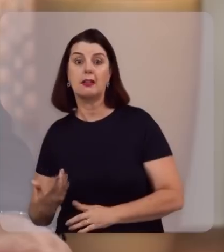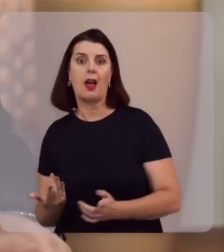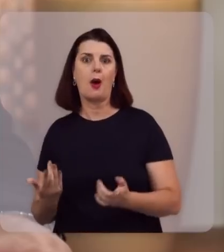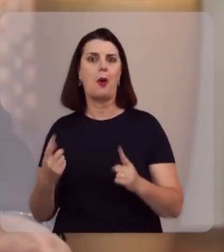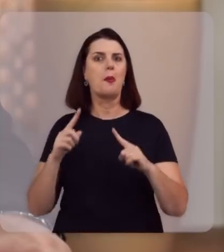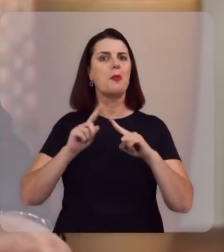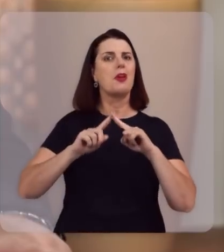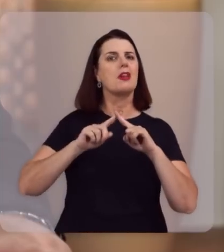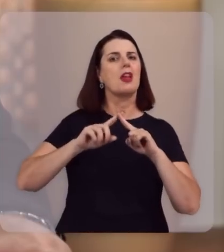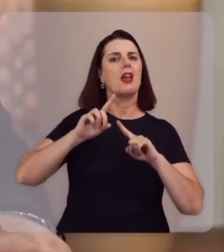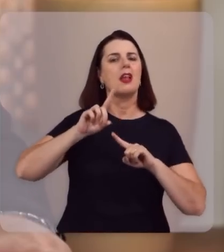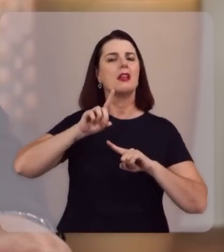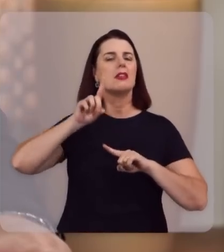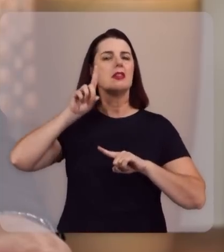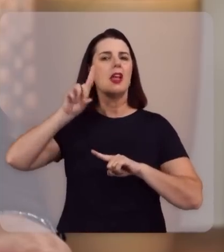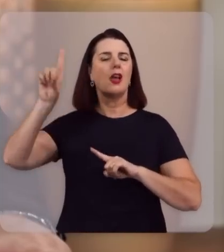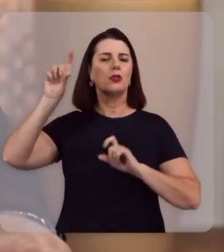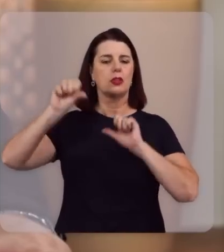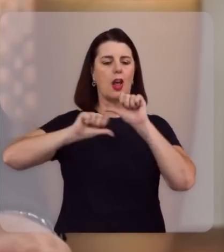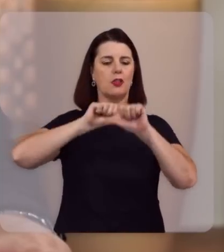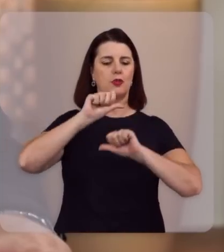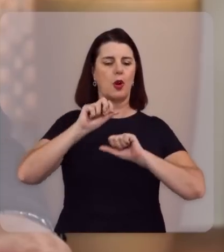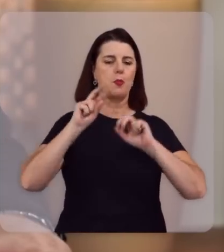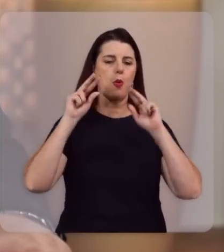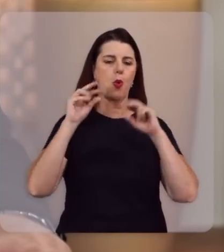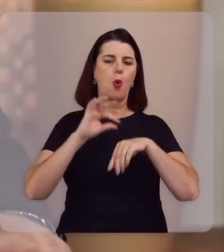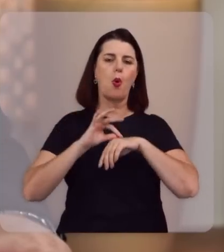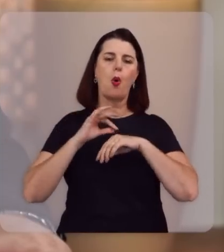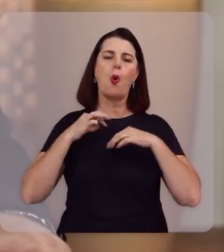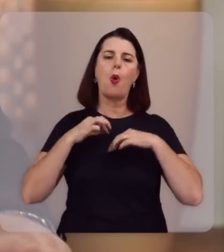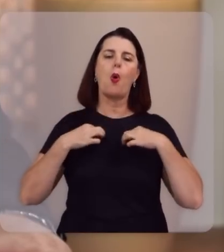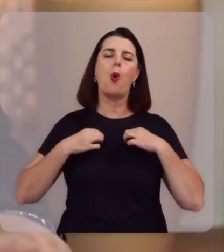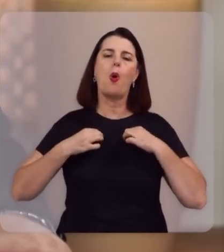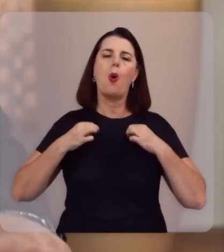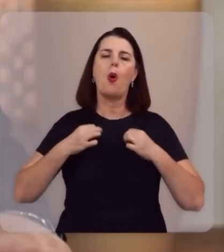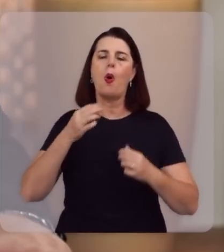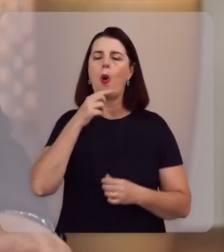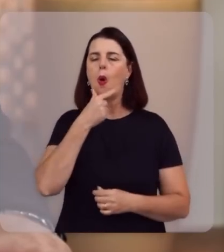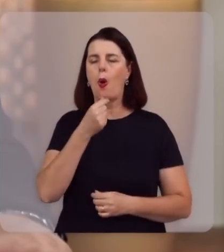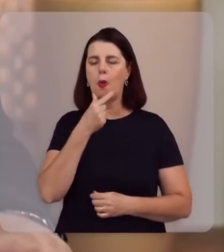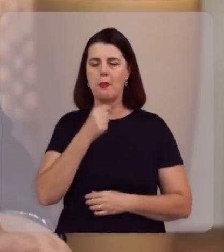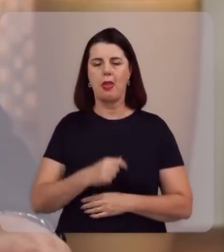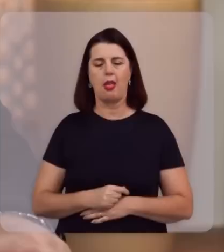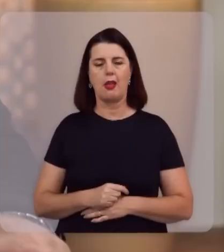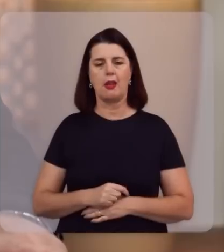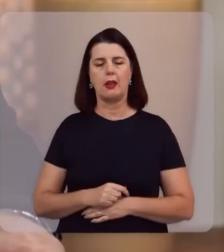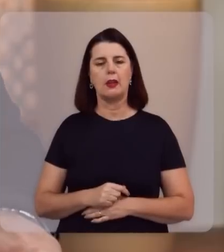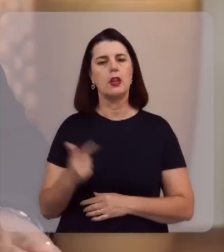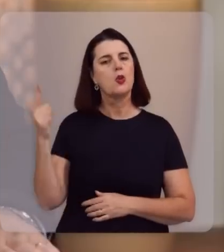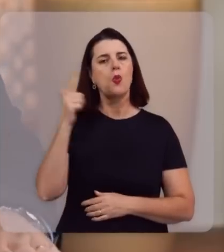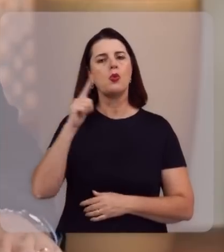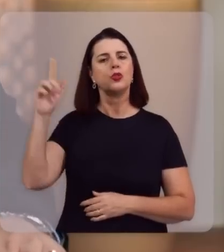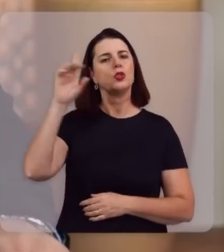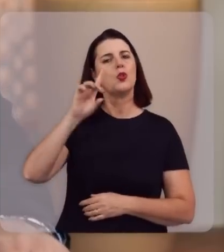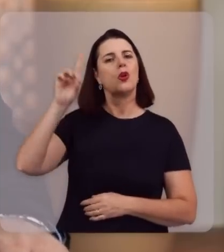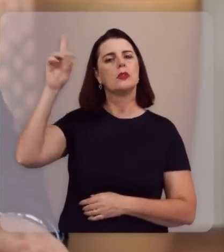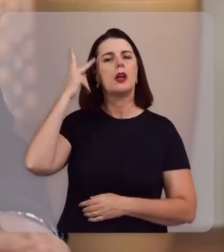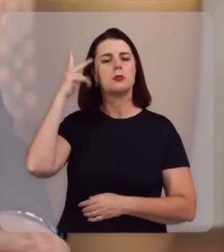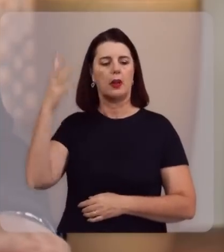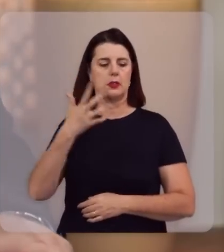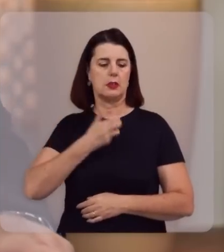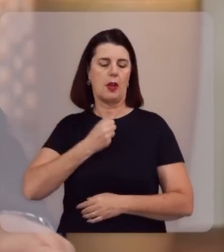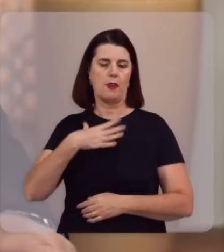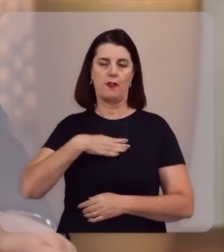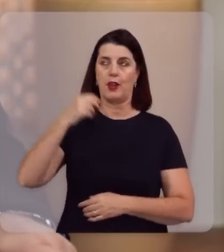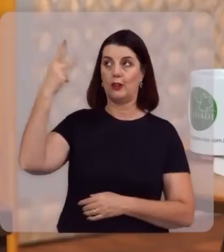o dia no qual Deus se tornou homem sem deixar de ser Deus e veio a este mundo para salvar